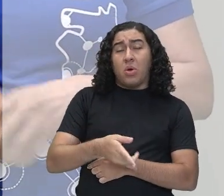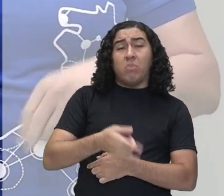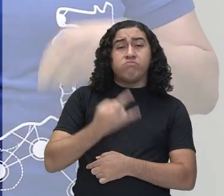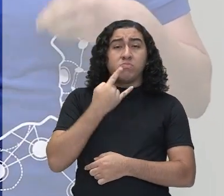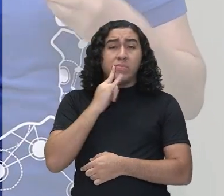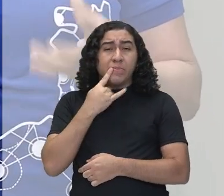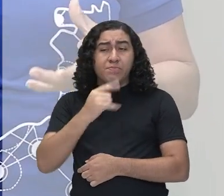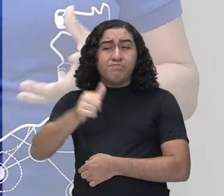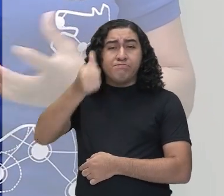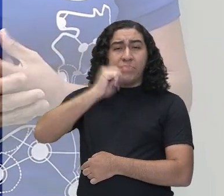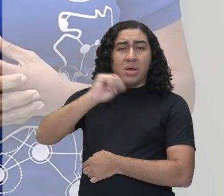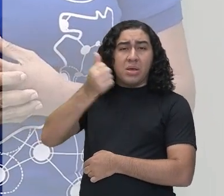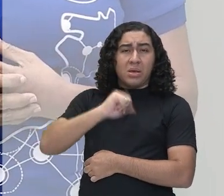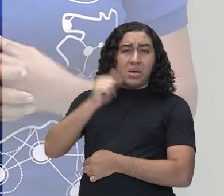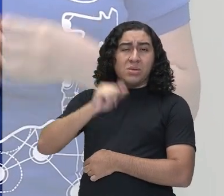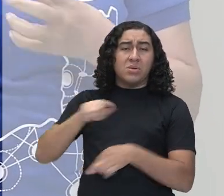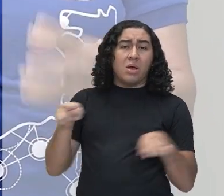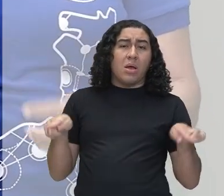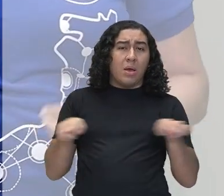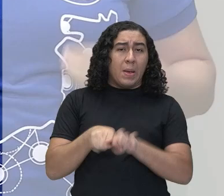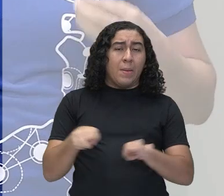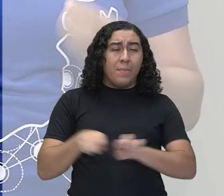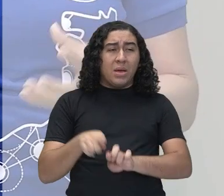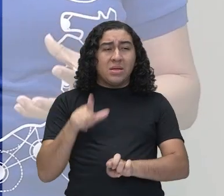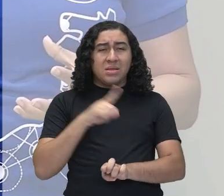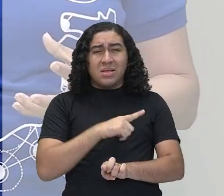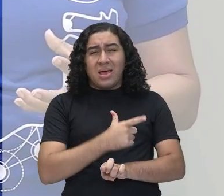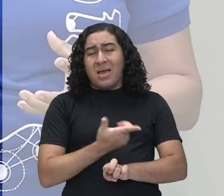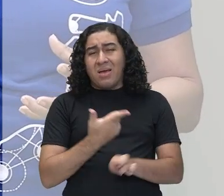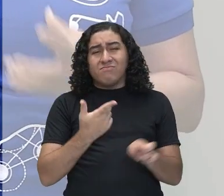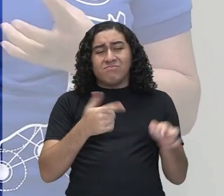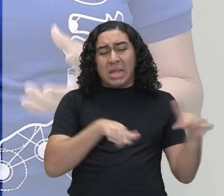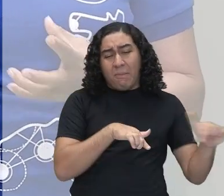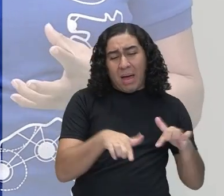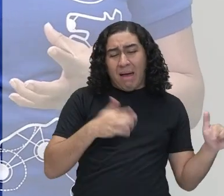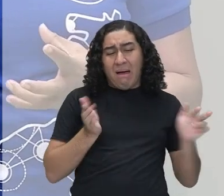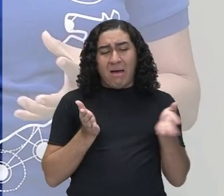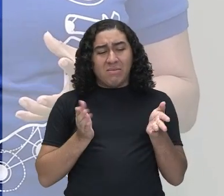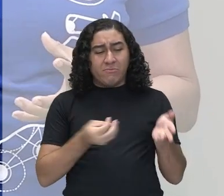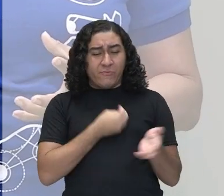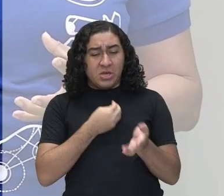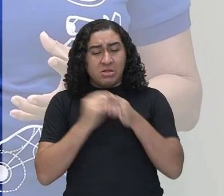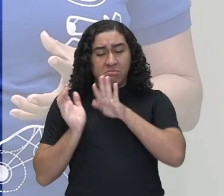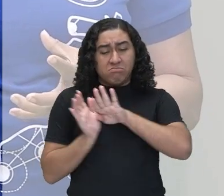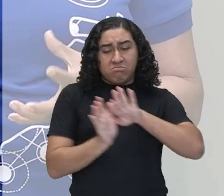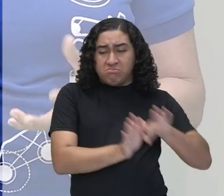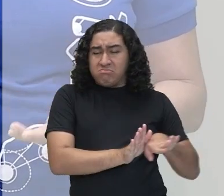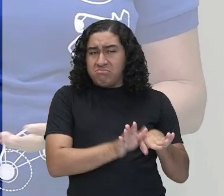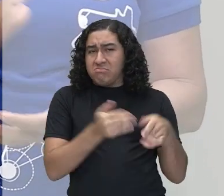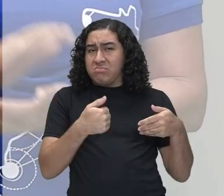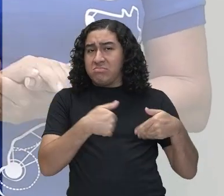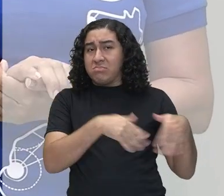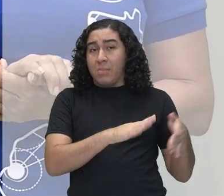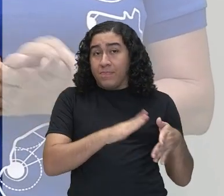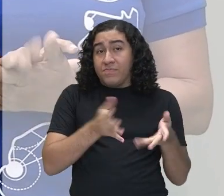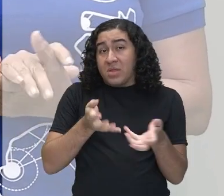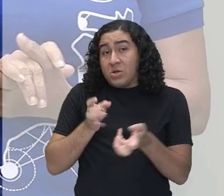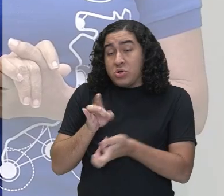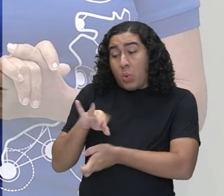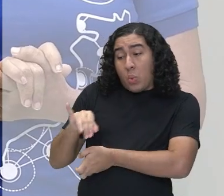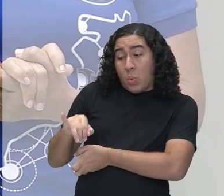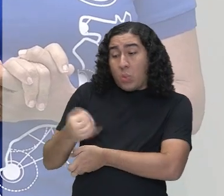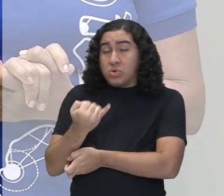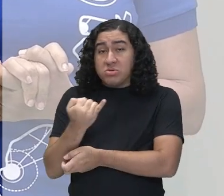né? Fugindo dos seus compromissos, da realidade, que eles não queriam saber muito, né? Os